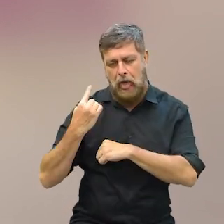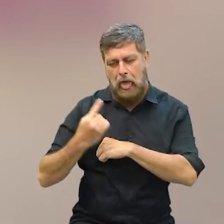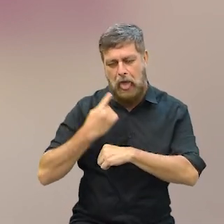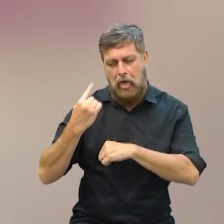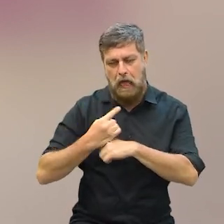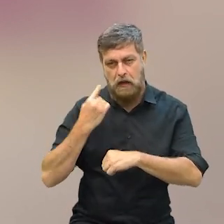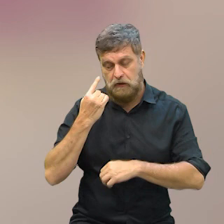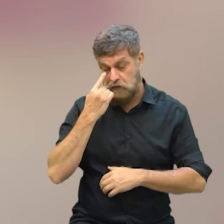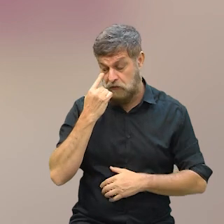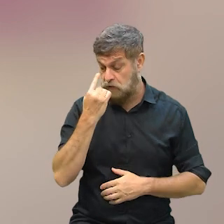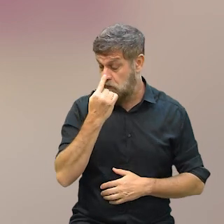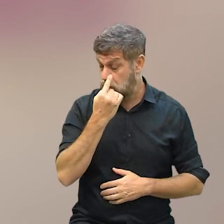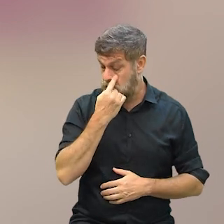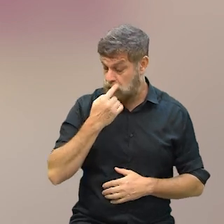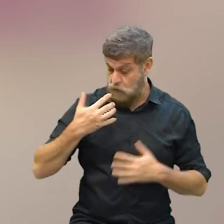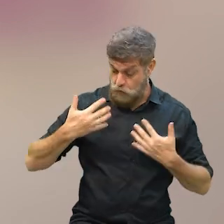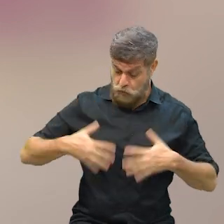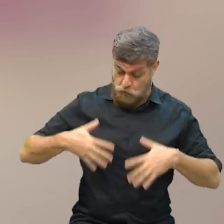você ter